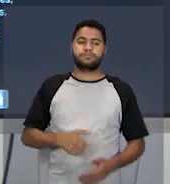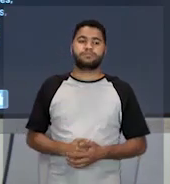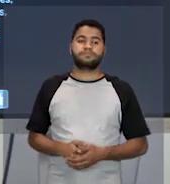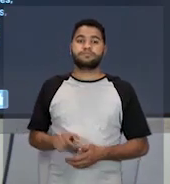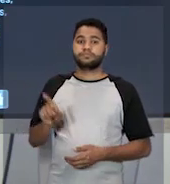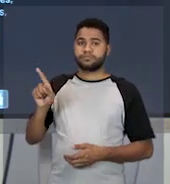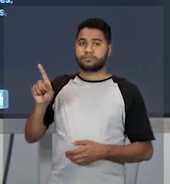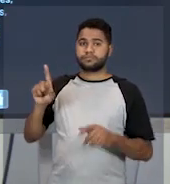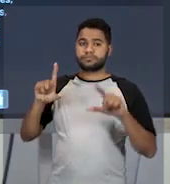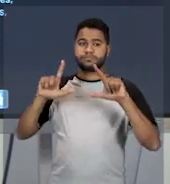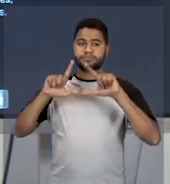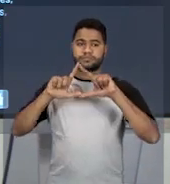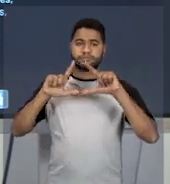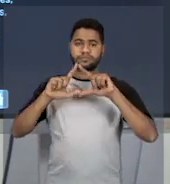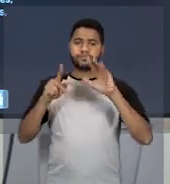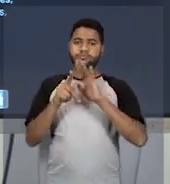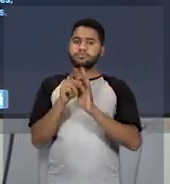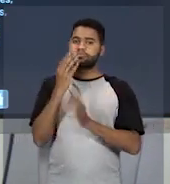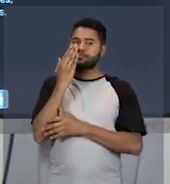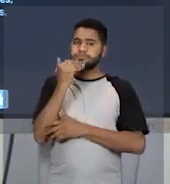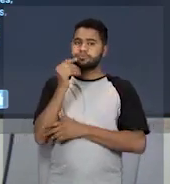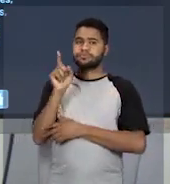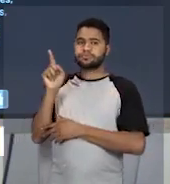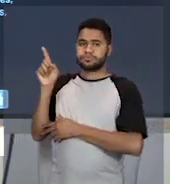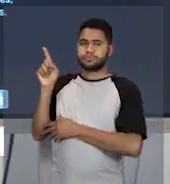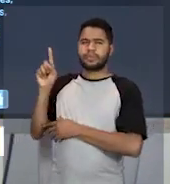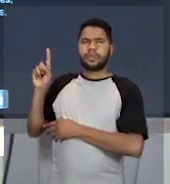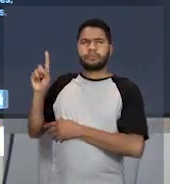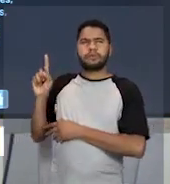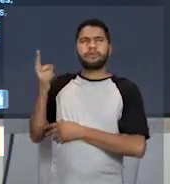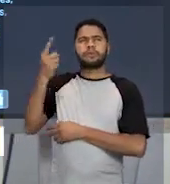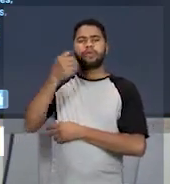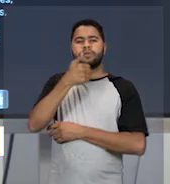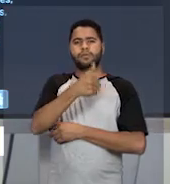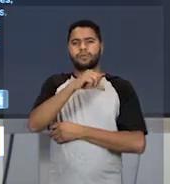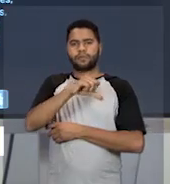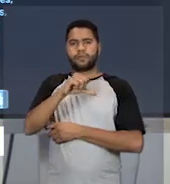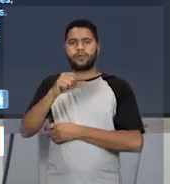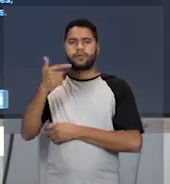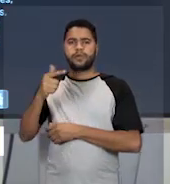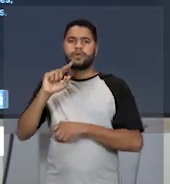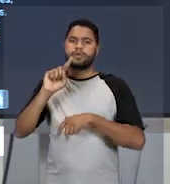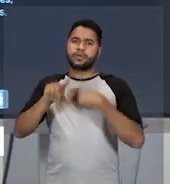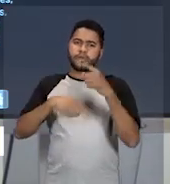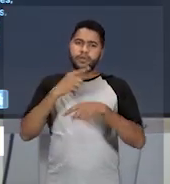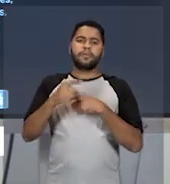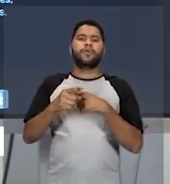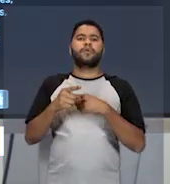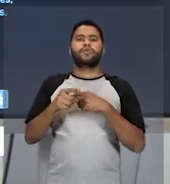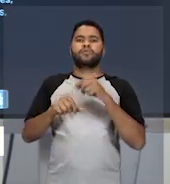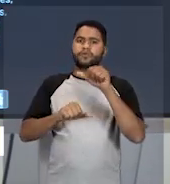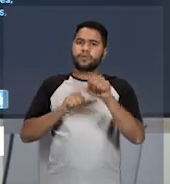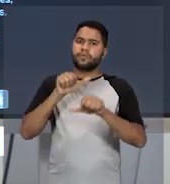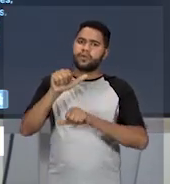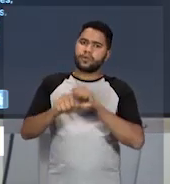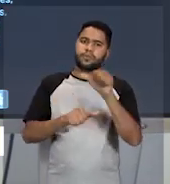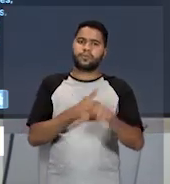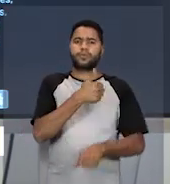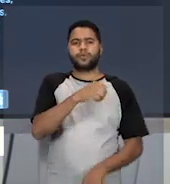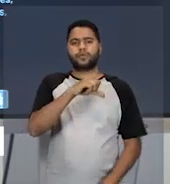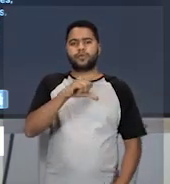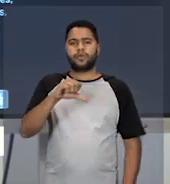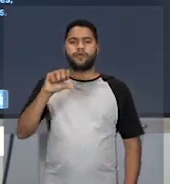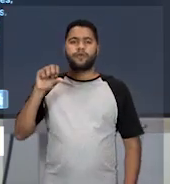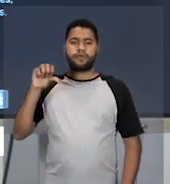Essa é uma pirâmide alimentar. A primeira surgiu em 92 nos Estados Unidos, depois foi modificando, modificou em 99.